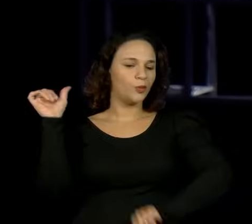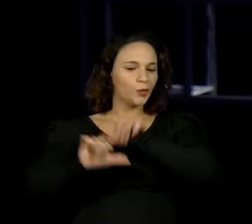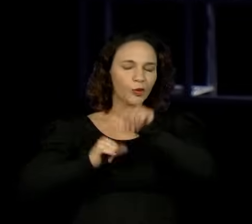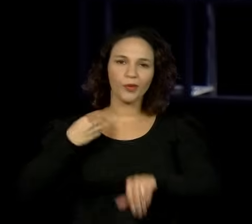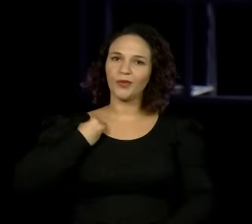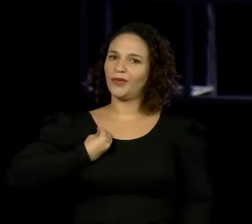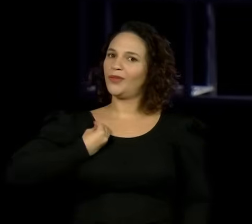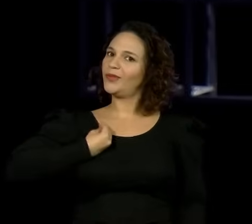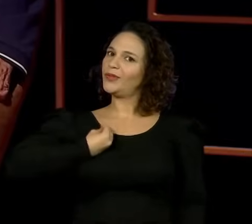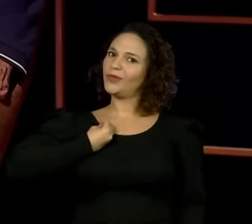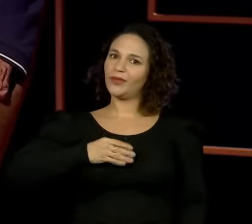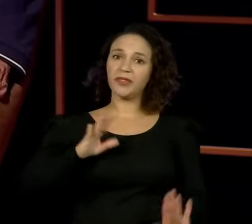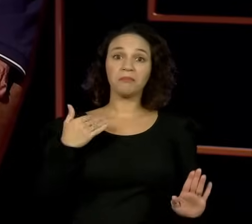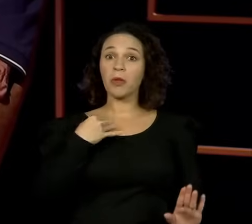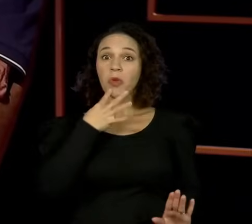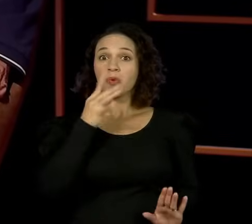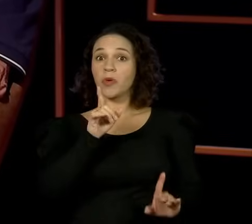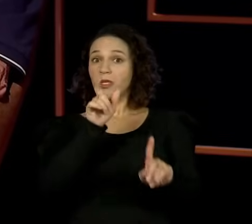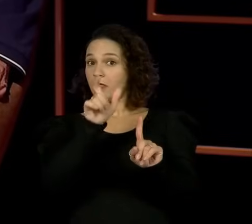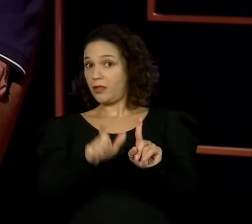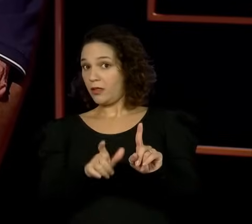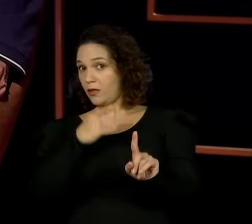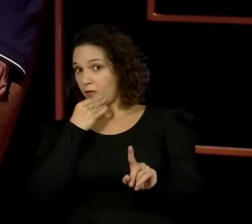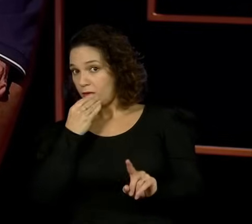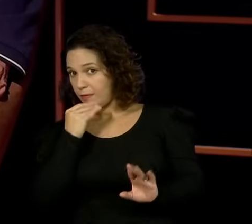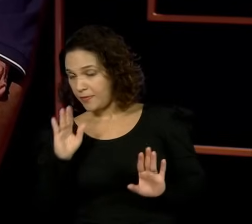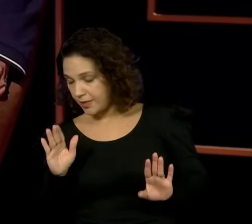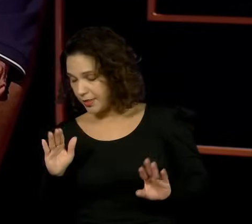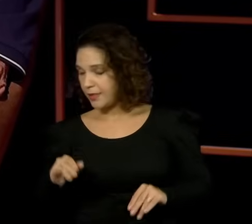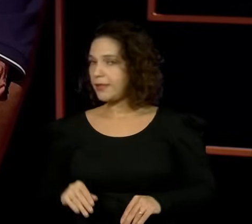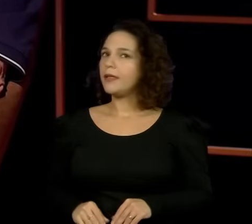inteira. Eu não conhecia.